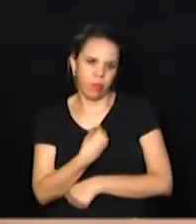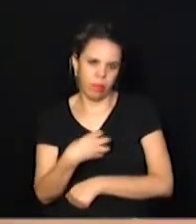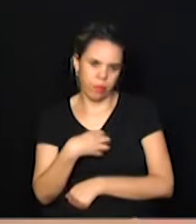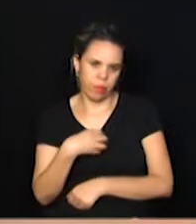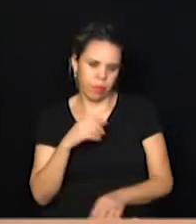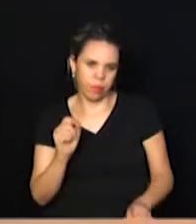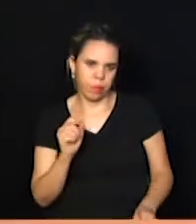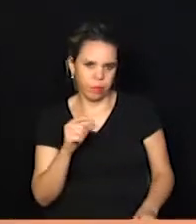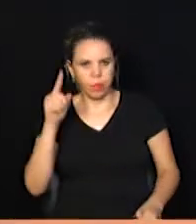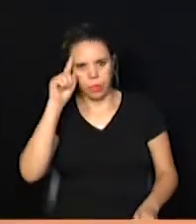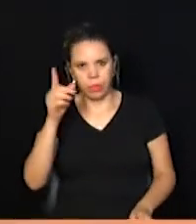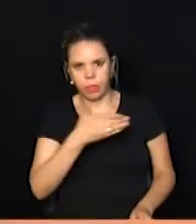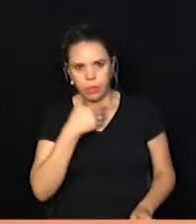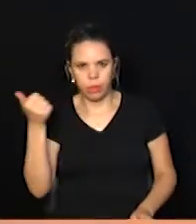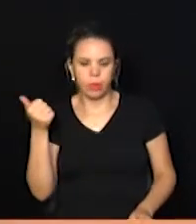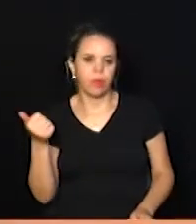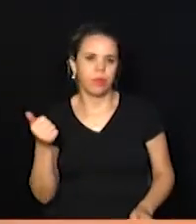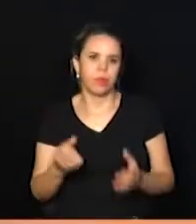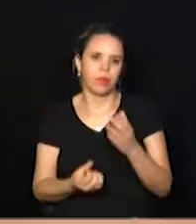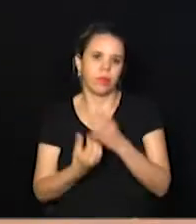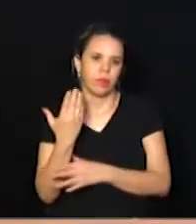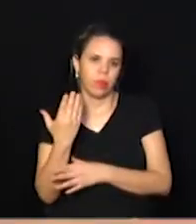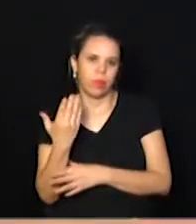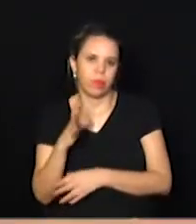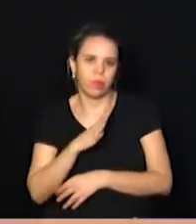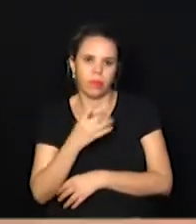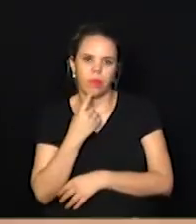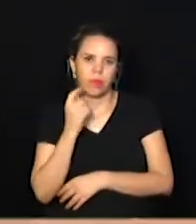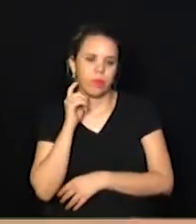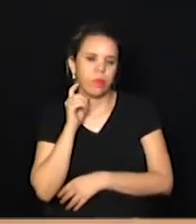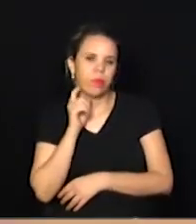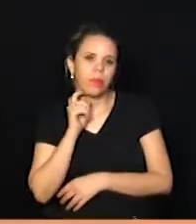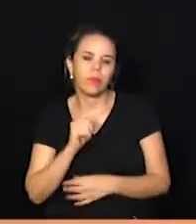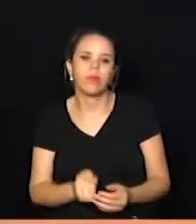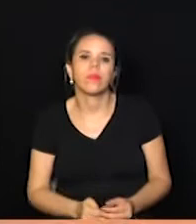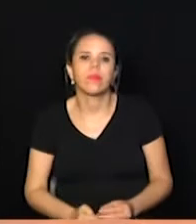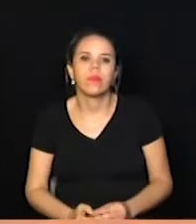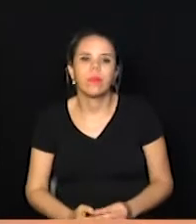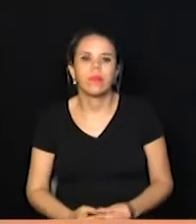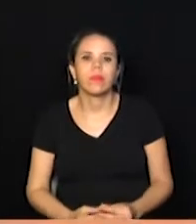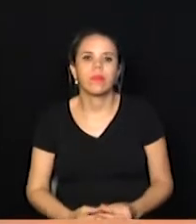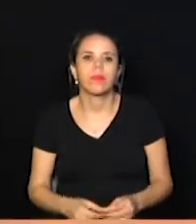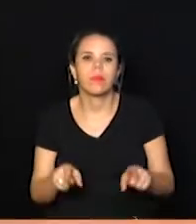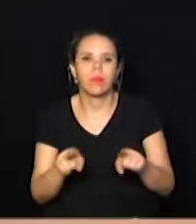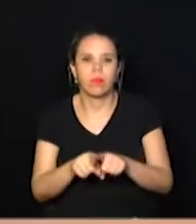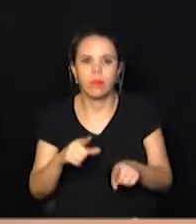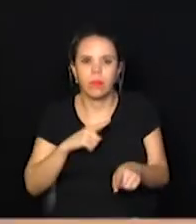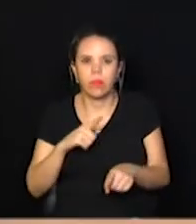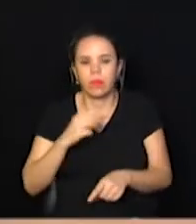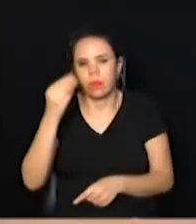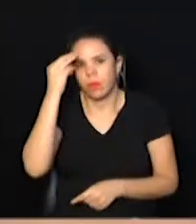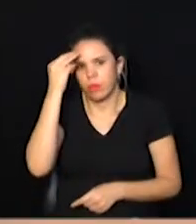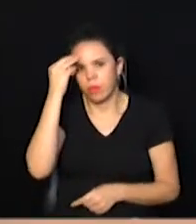que dias melhores podem surgir para a cidade de Campinas. Eu também tenho uma